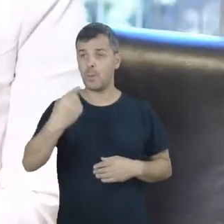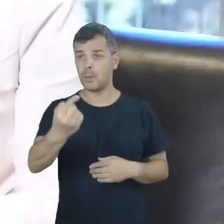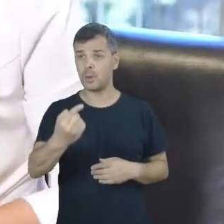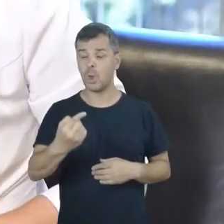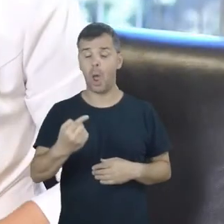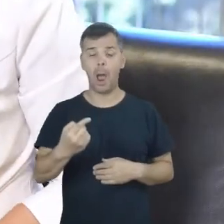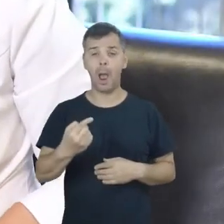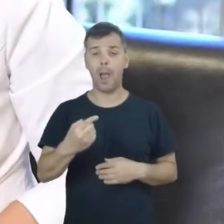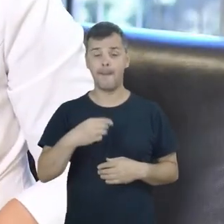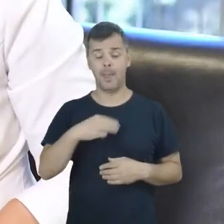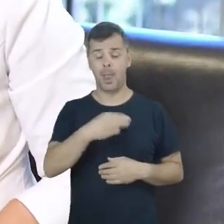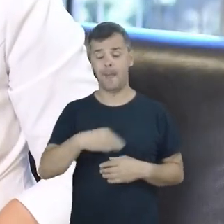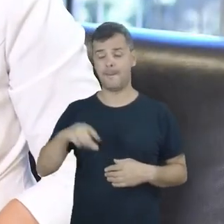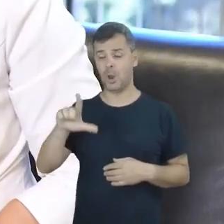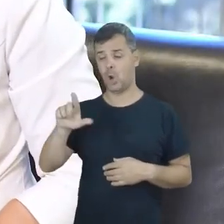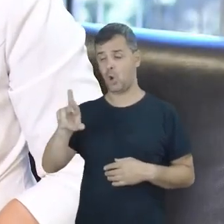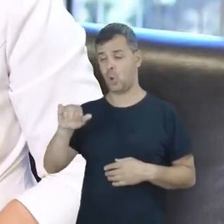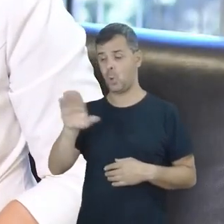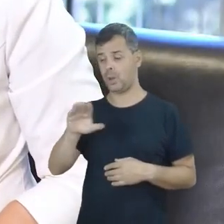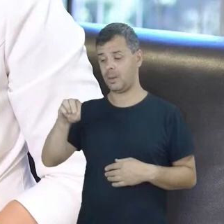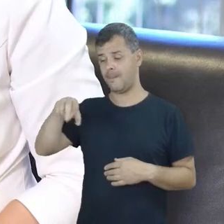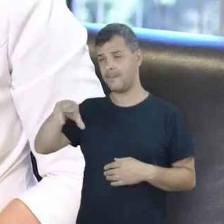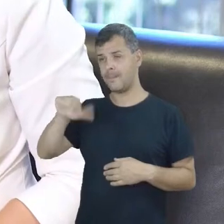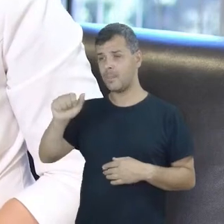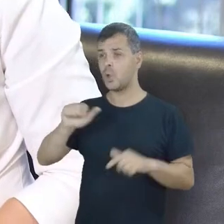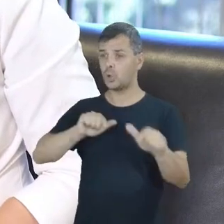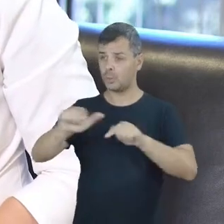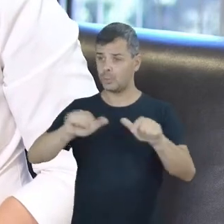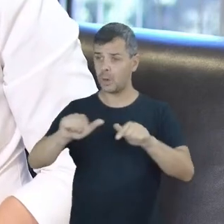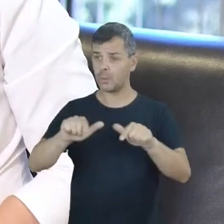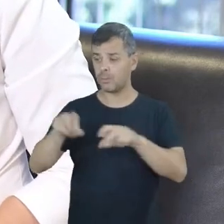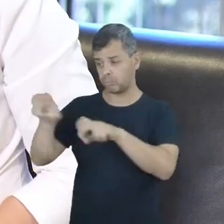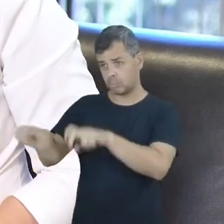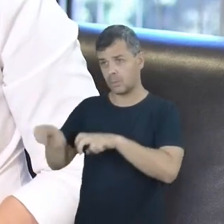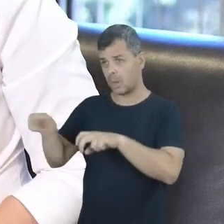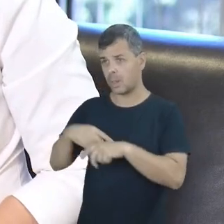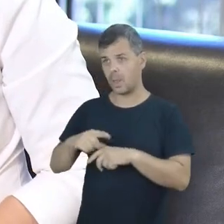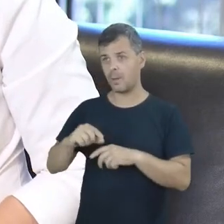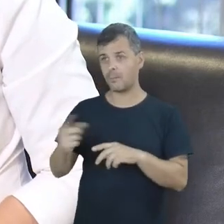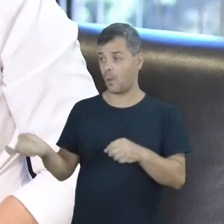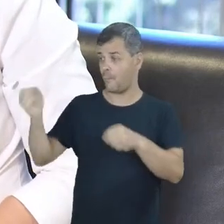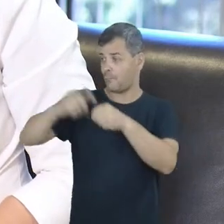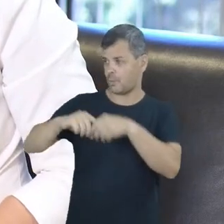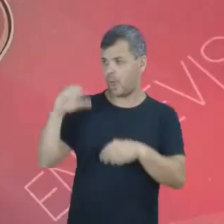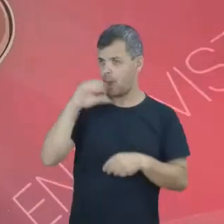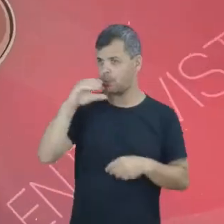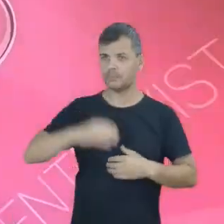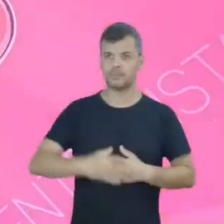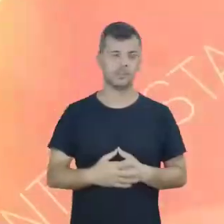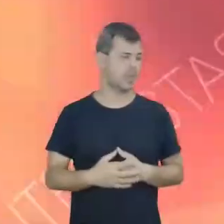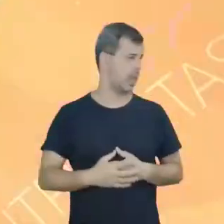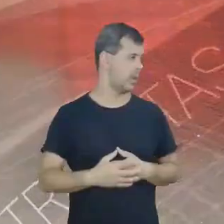o ministro Luiz Marinho vai falar um pouco sobre o trabalhador rural. Não saia daí, a gente volta já.